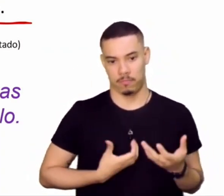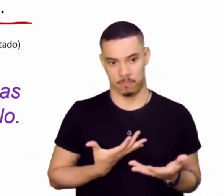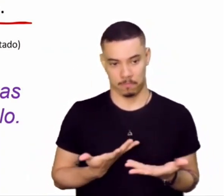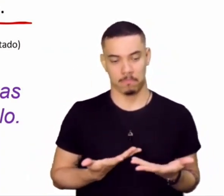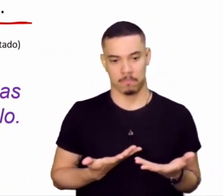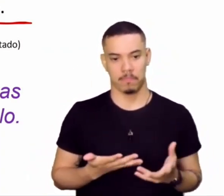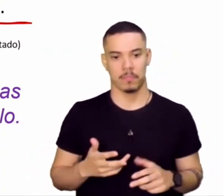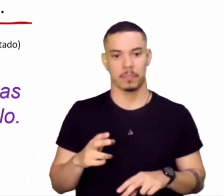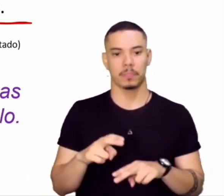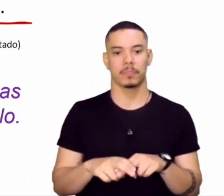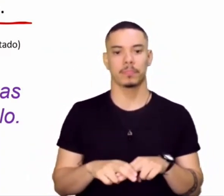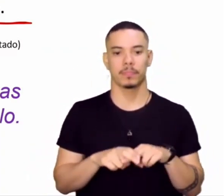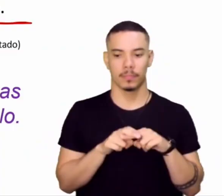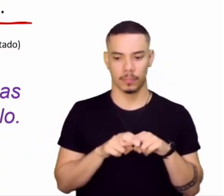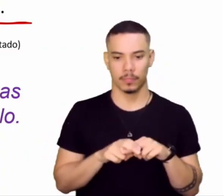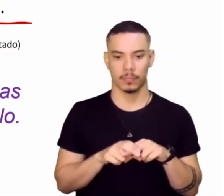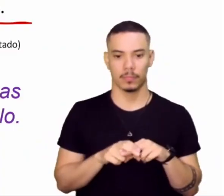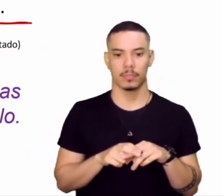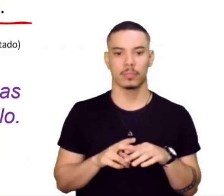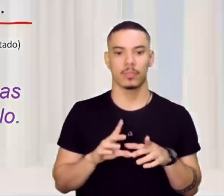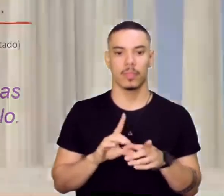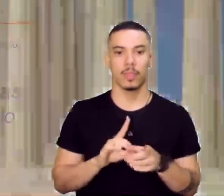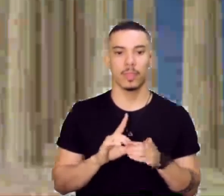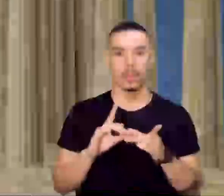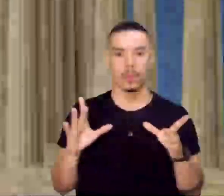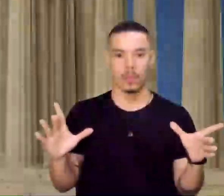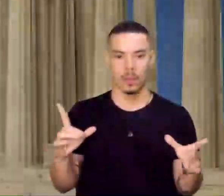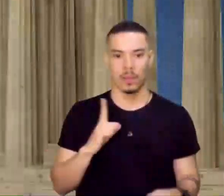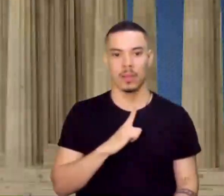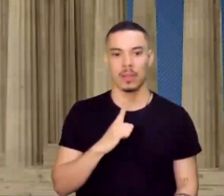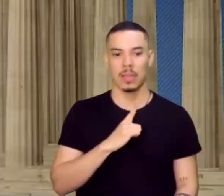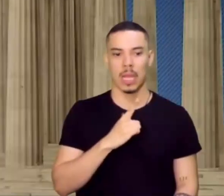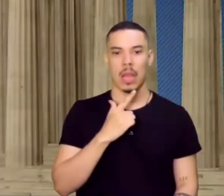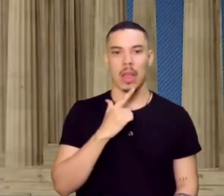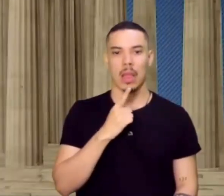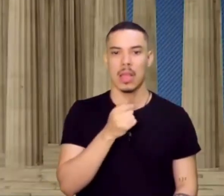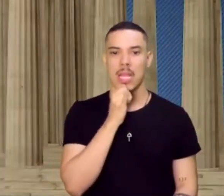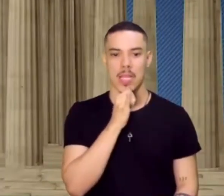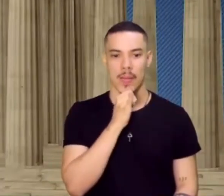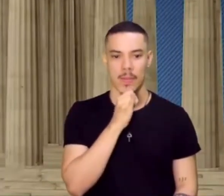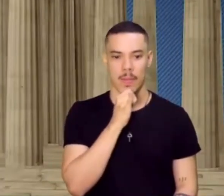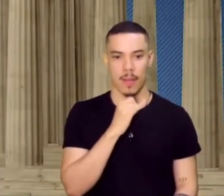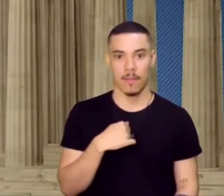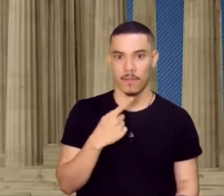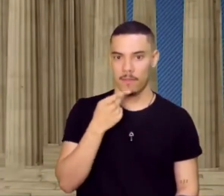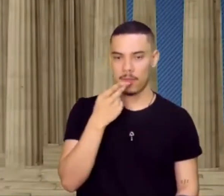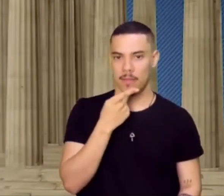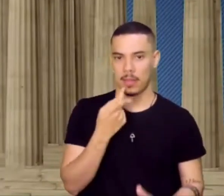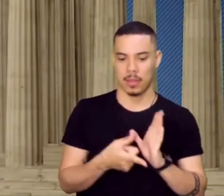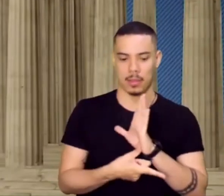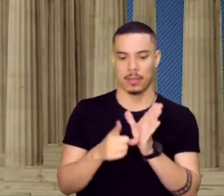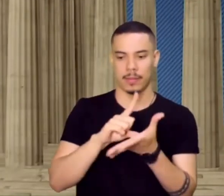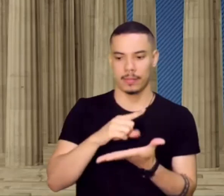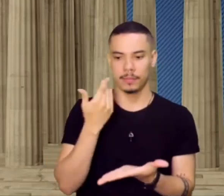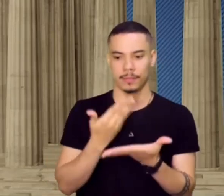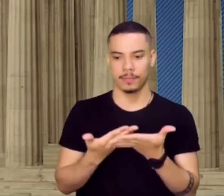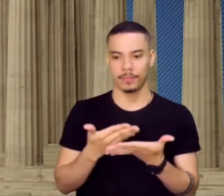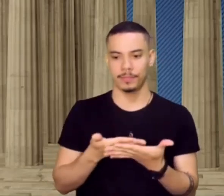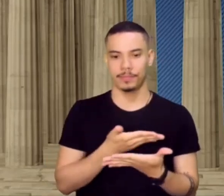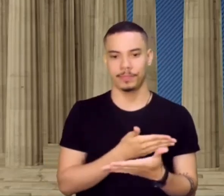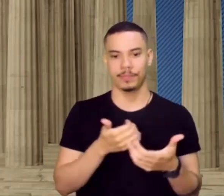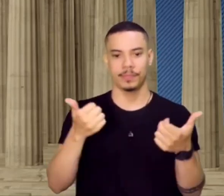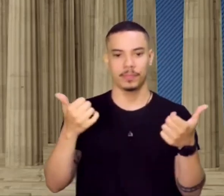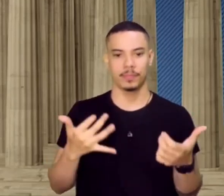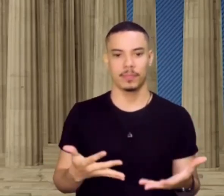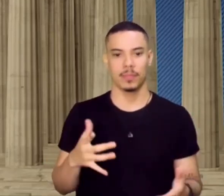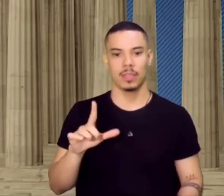temos, né, viu a opção de fala das pessoas? Exemplo, eu dei anteriormente na aula a